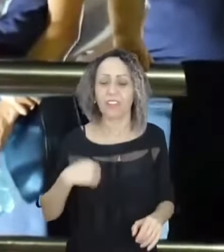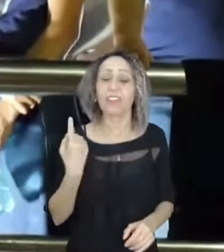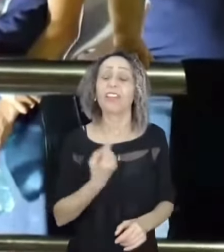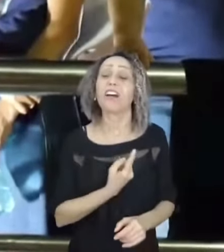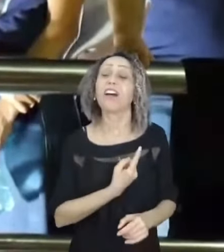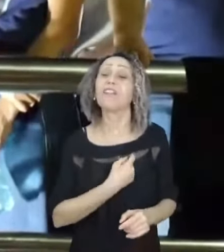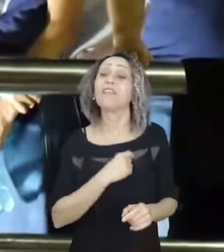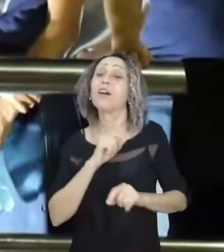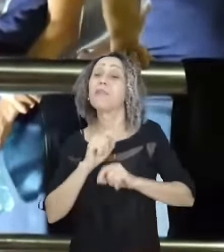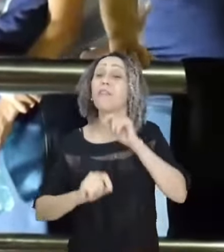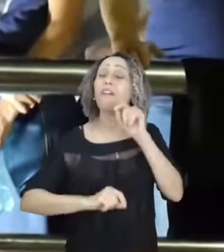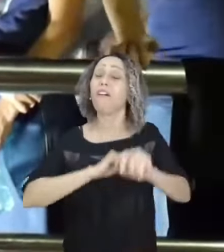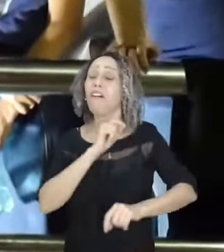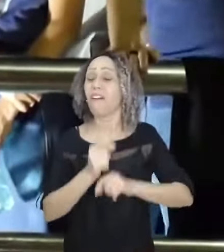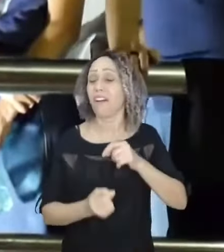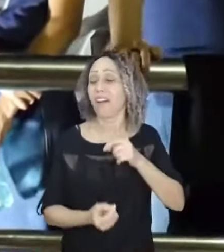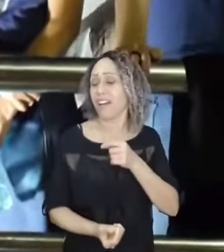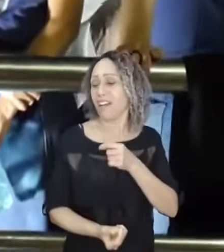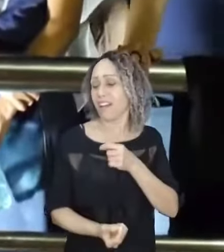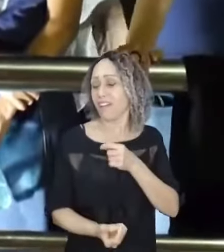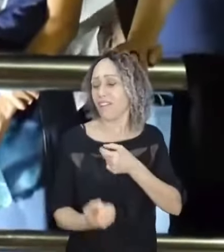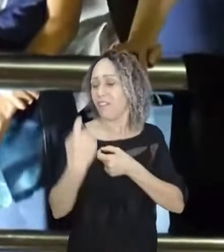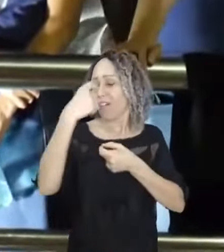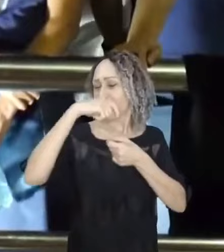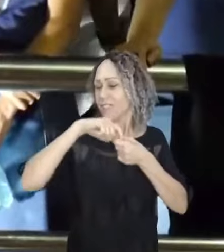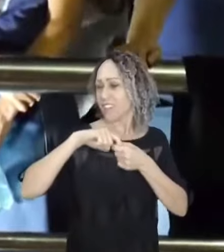sermos protagonista internacional.